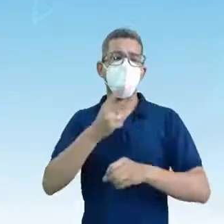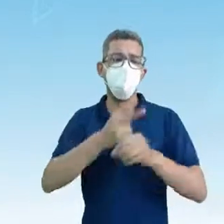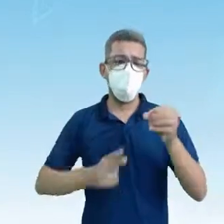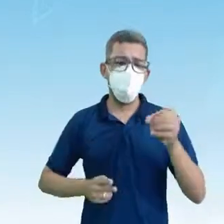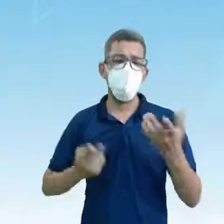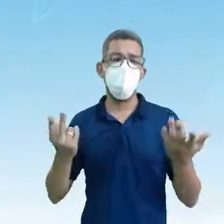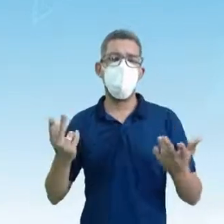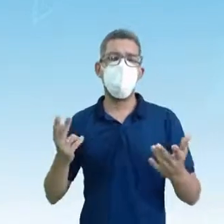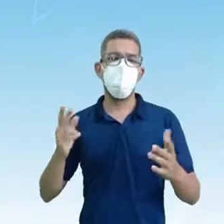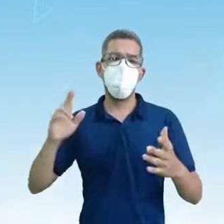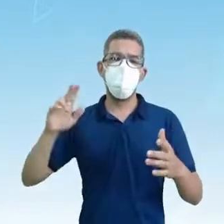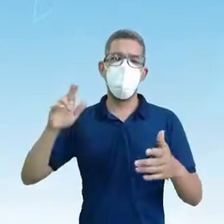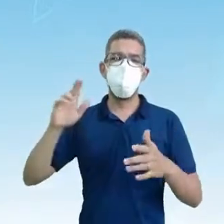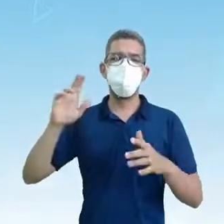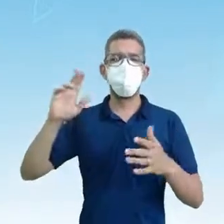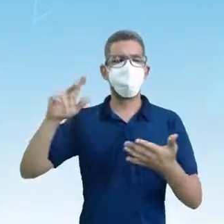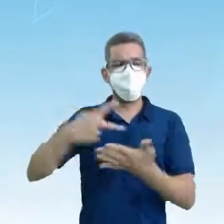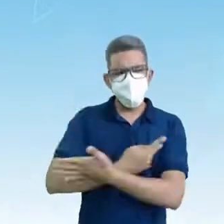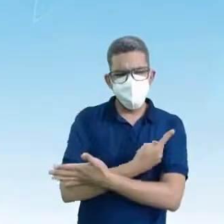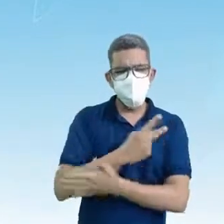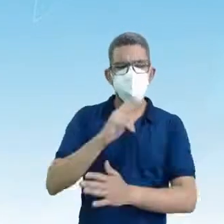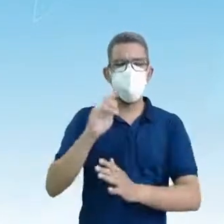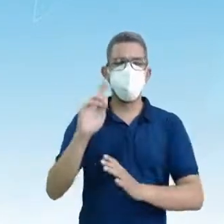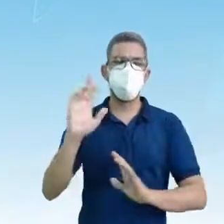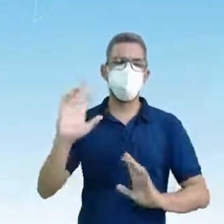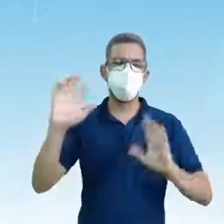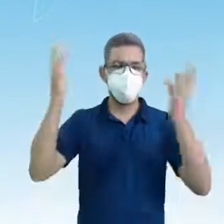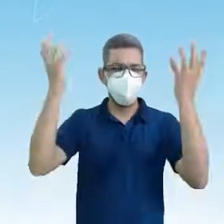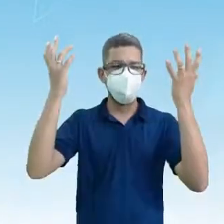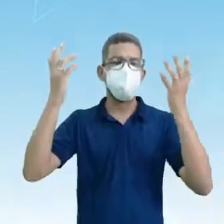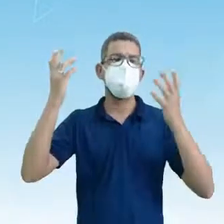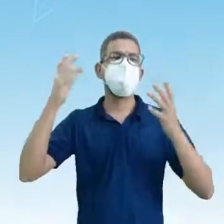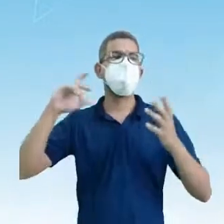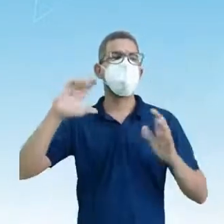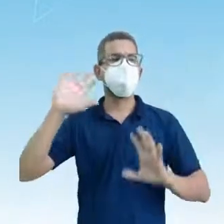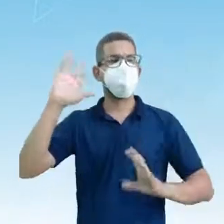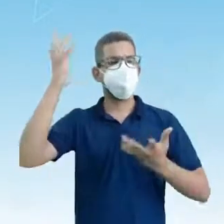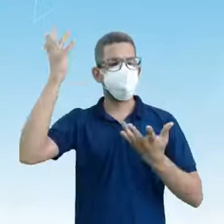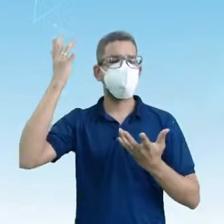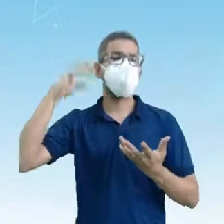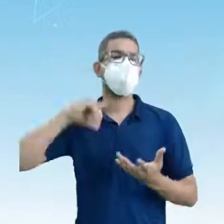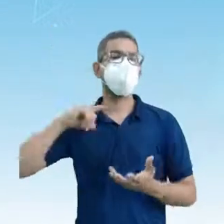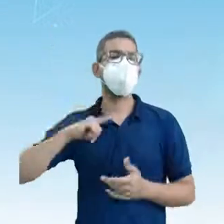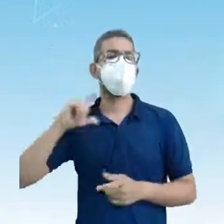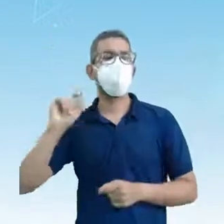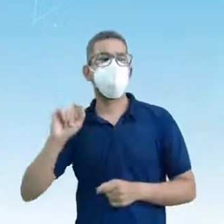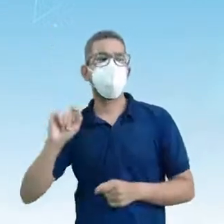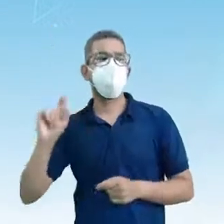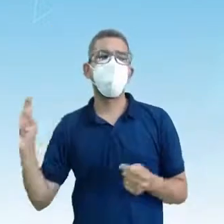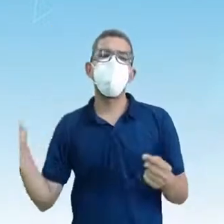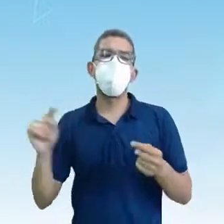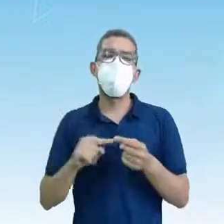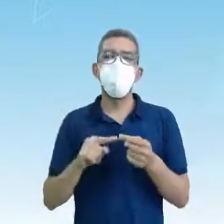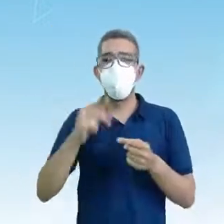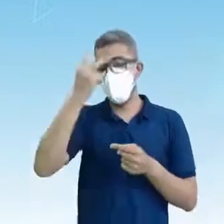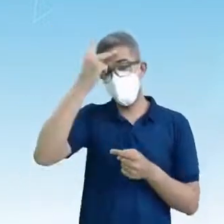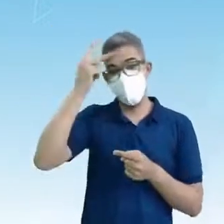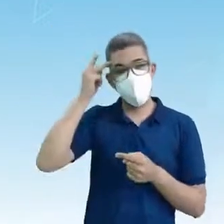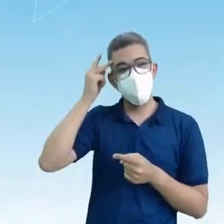e desastre, onde milhões de pessoas se deslocaram. O equivalente aí a uma